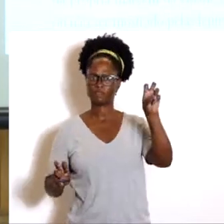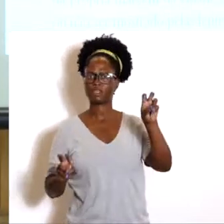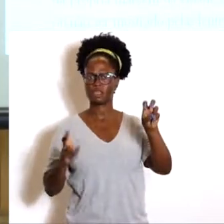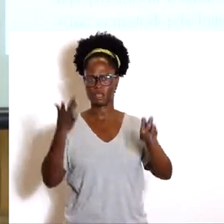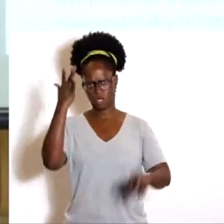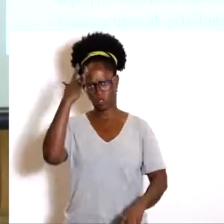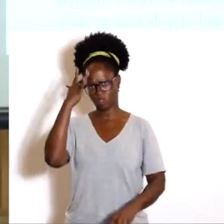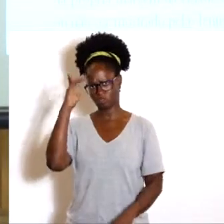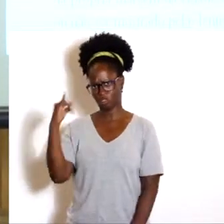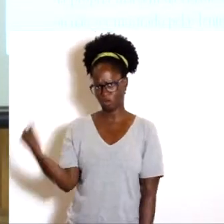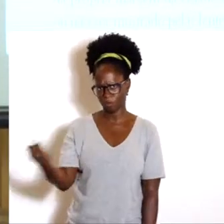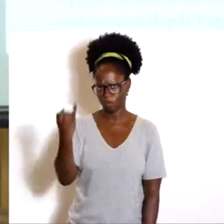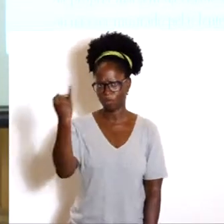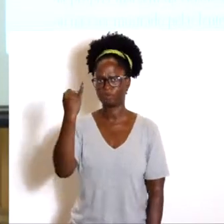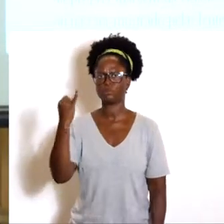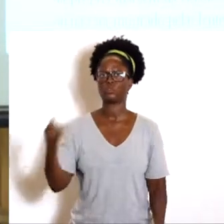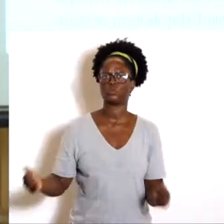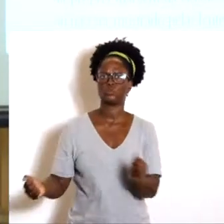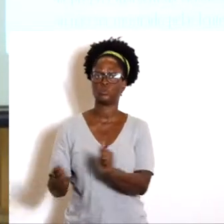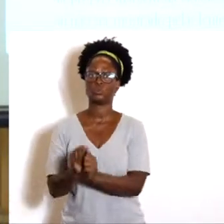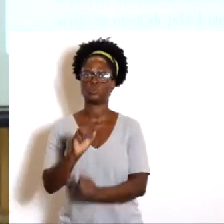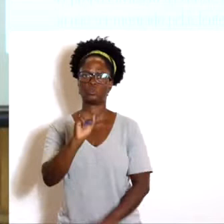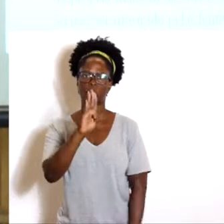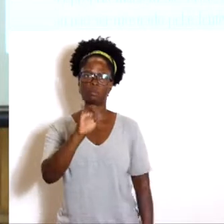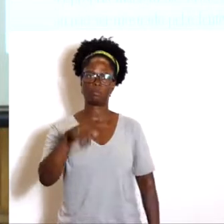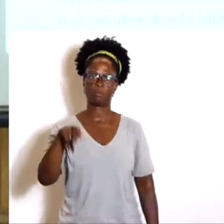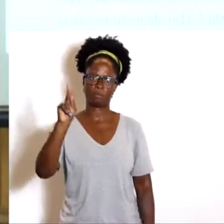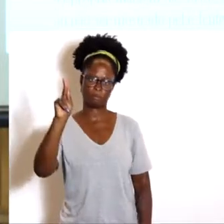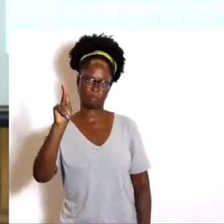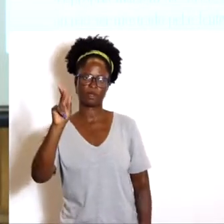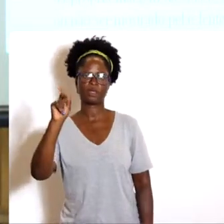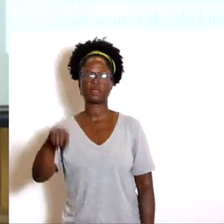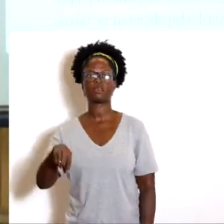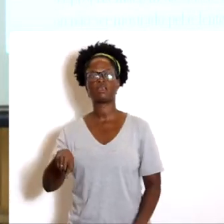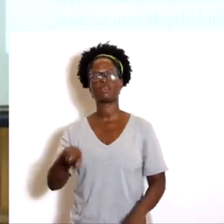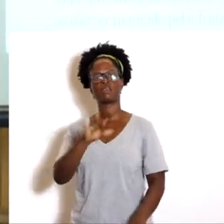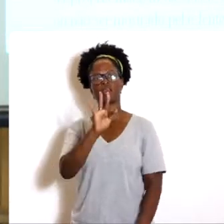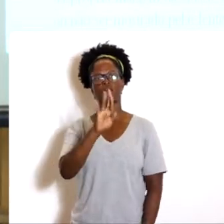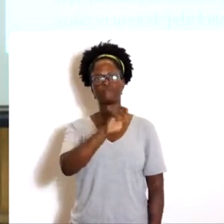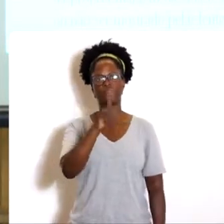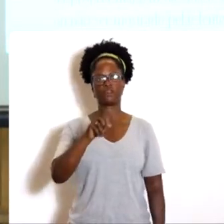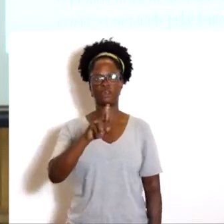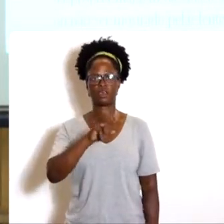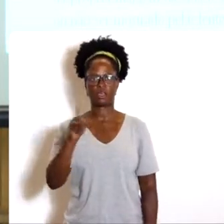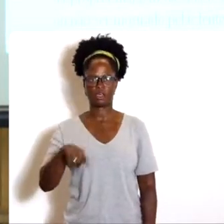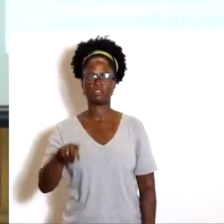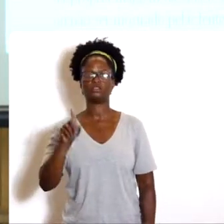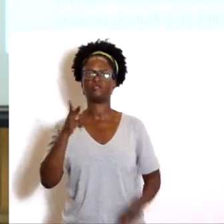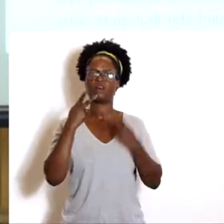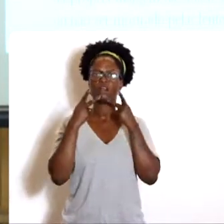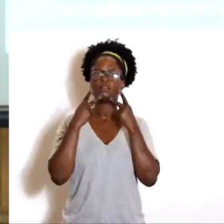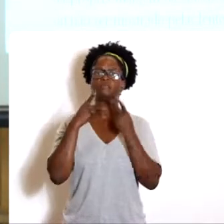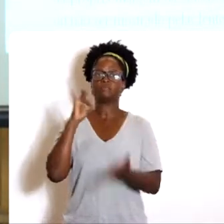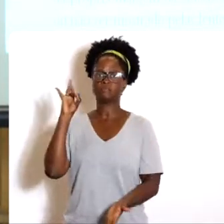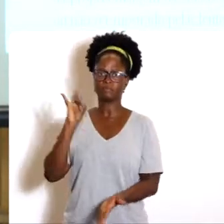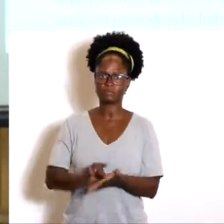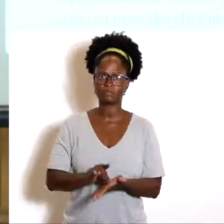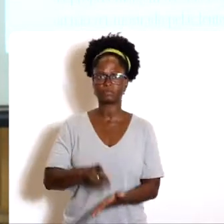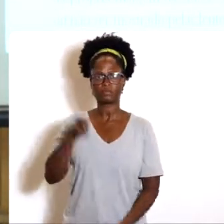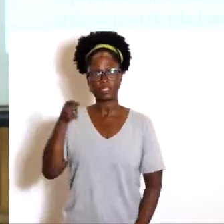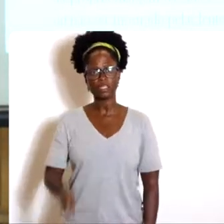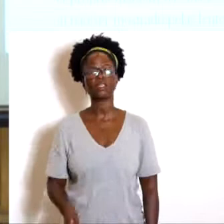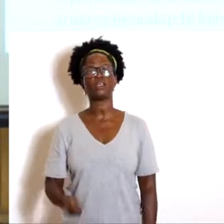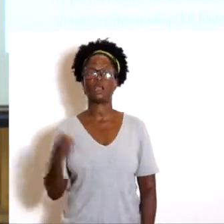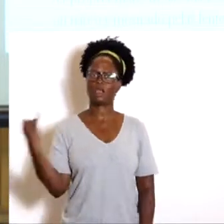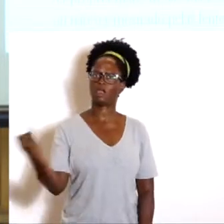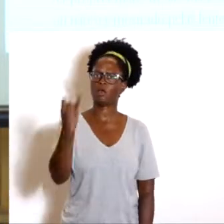representativas juntamente com a fala de black ele que é uma fala de ferréz ele vai afirmar e reafirmar a importância